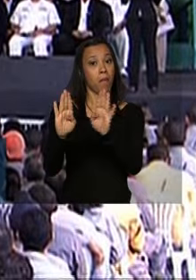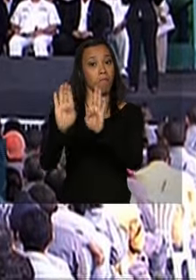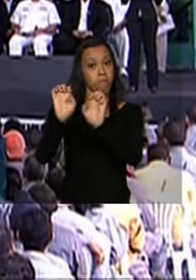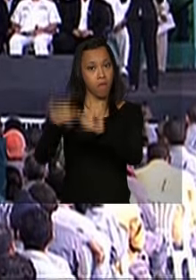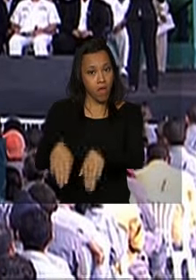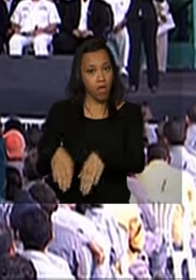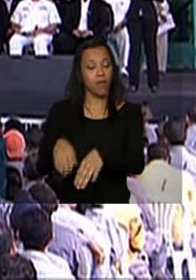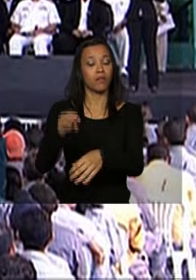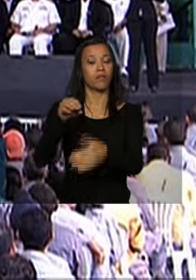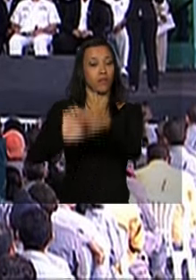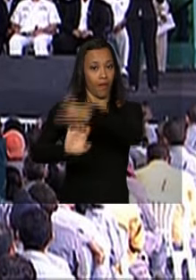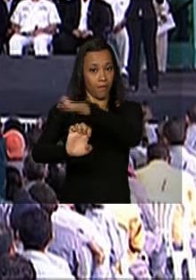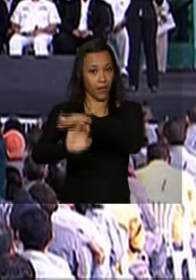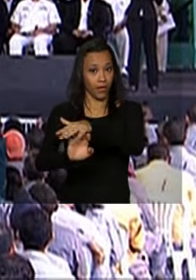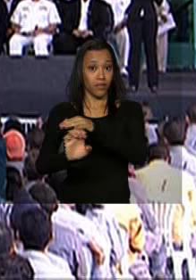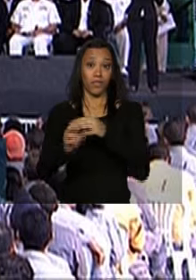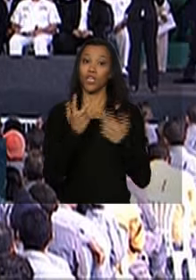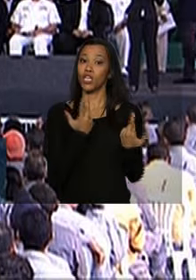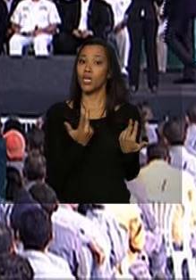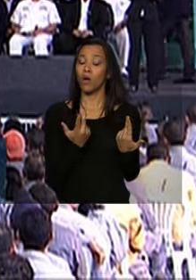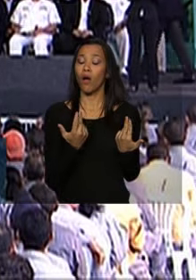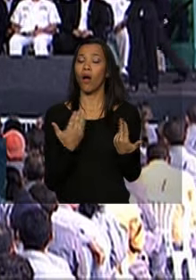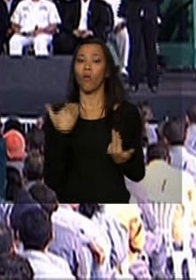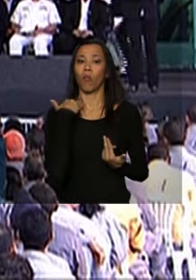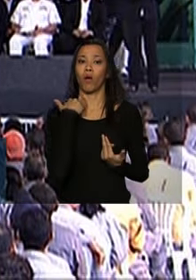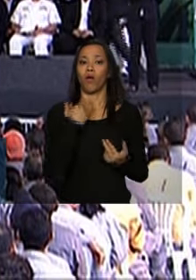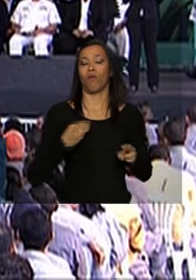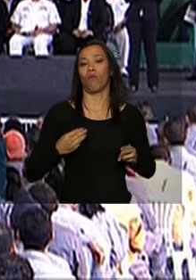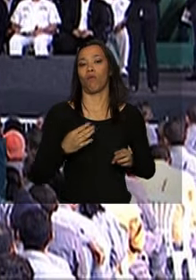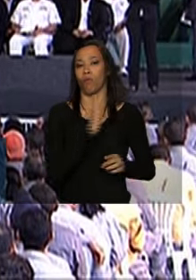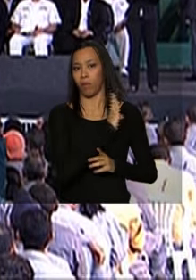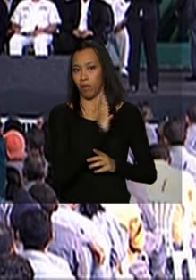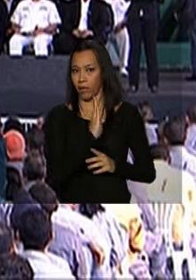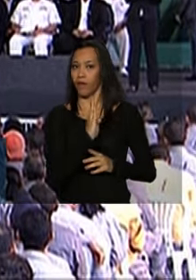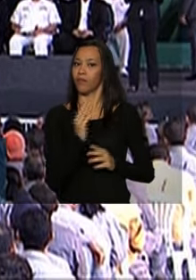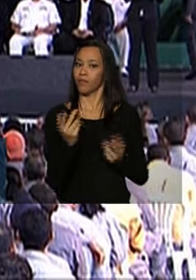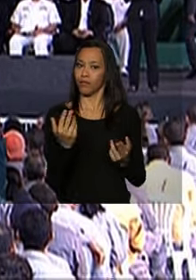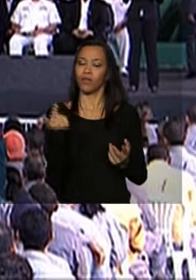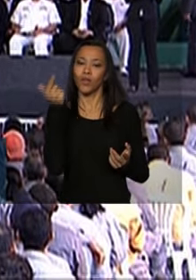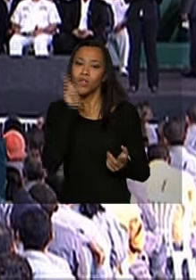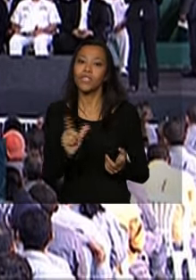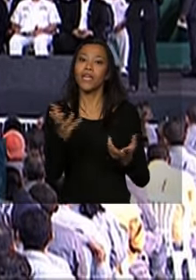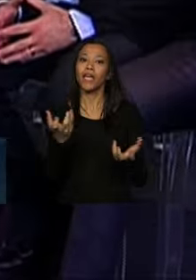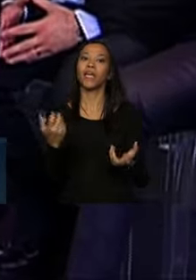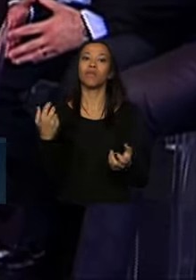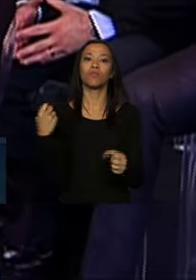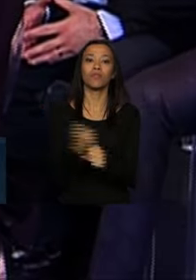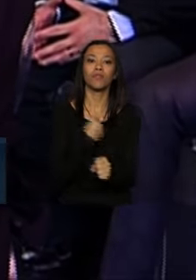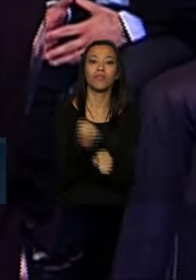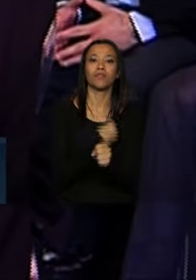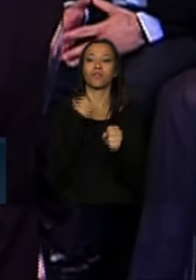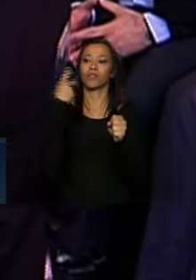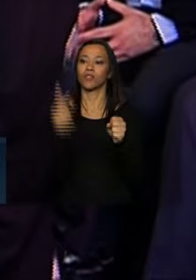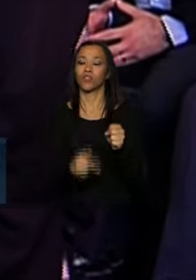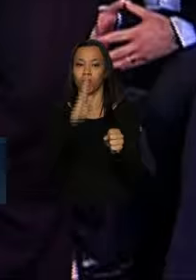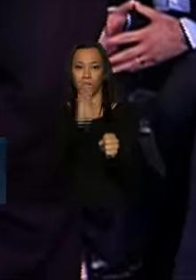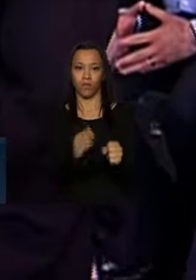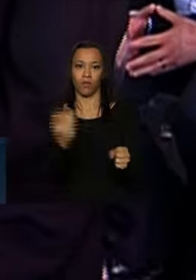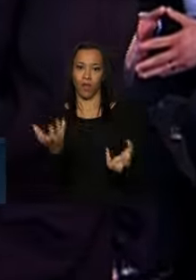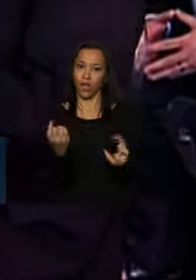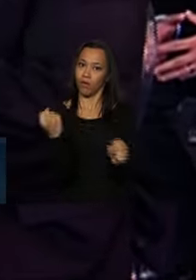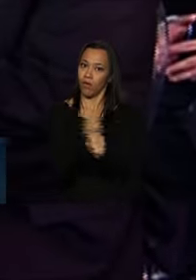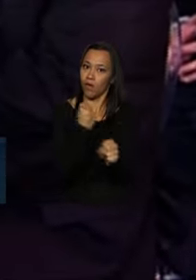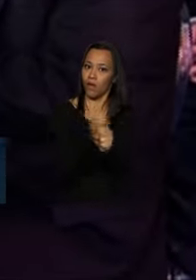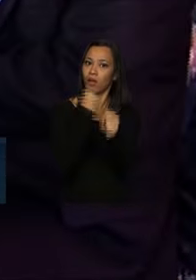Brasil, estamos felizes. Mas não esqueça, queremos obra no Brasil. Queremos obra no Brasil. Esquecemos um